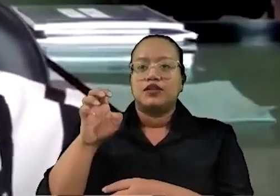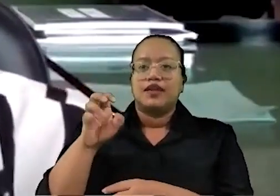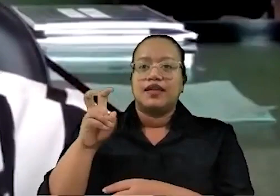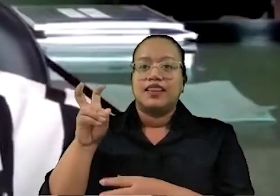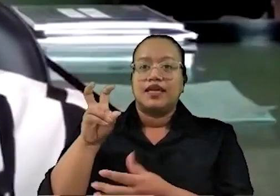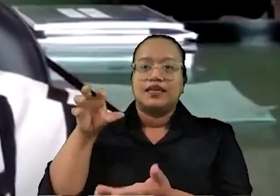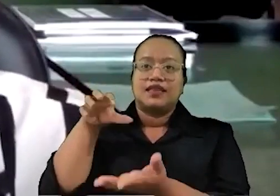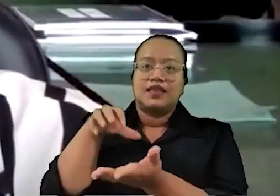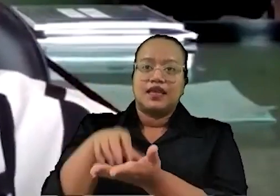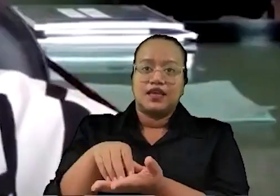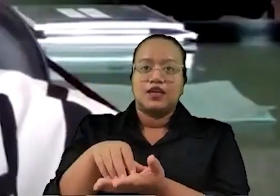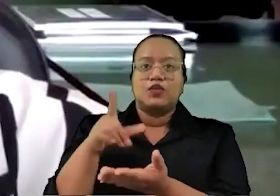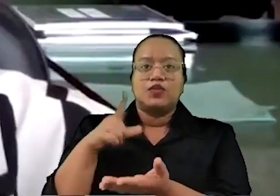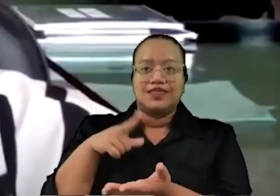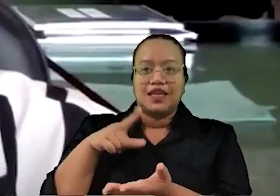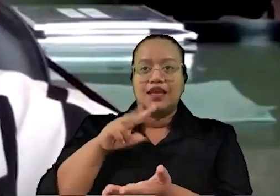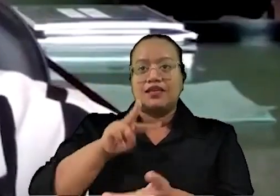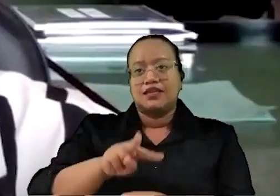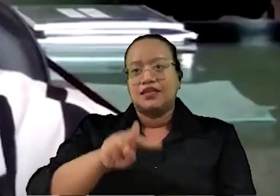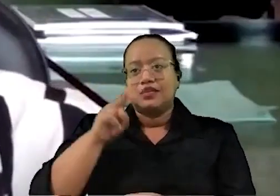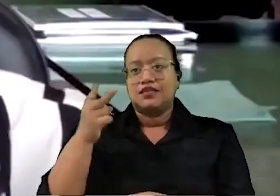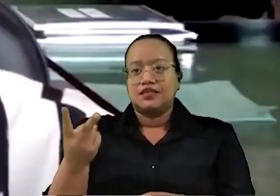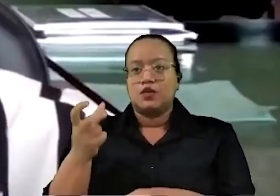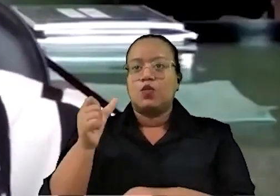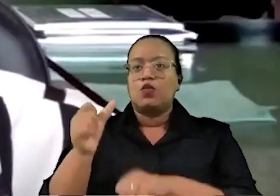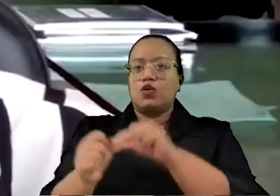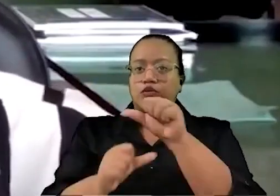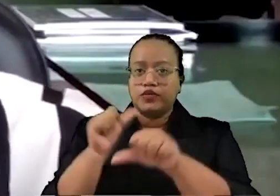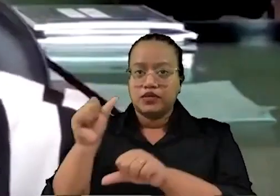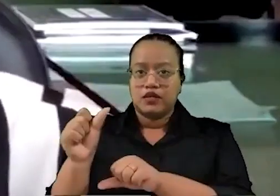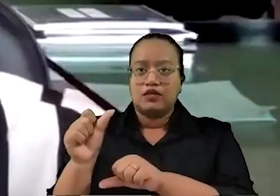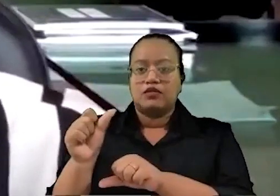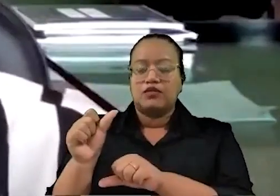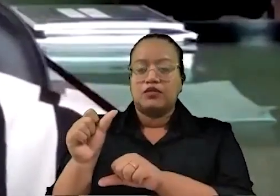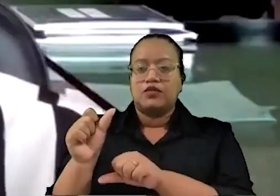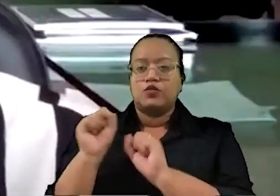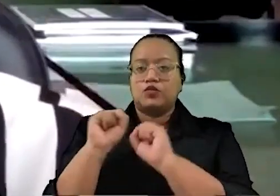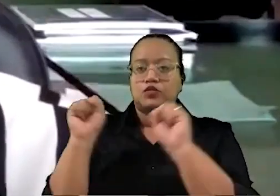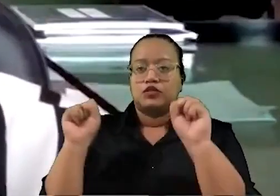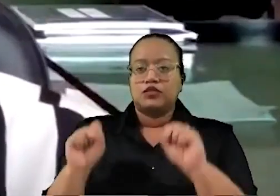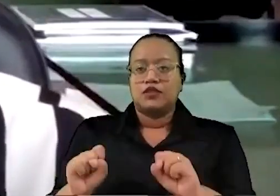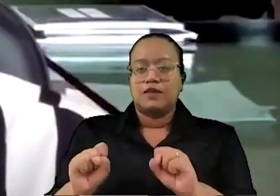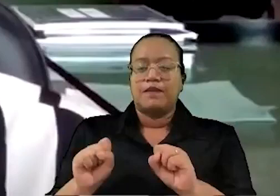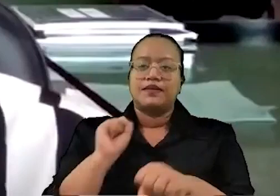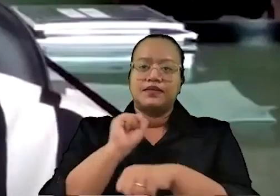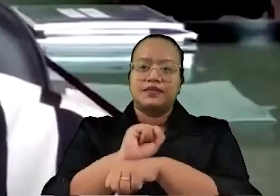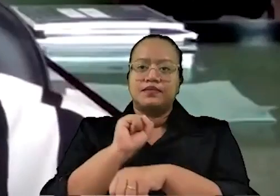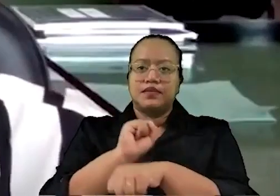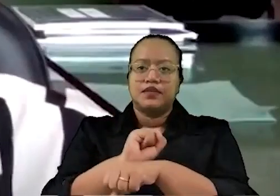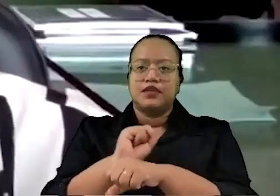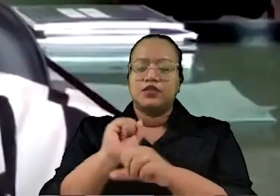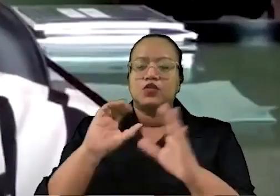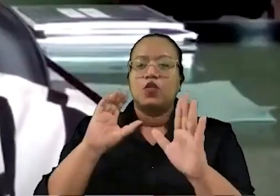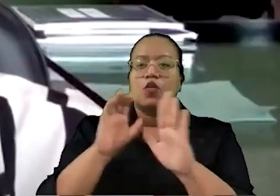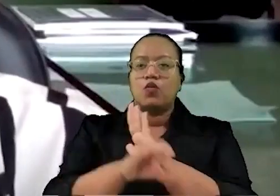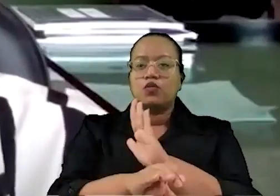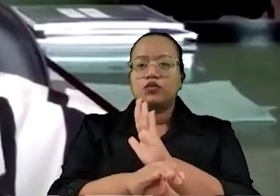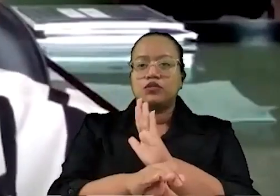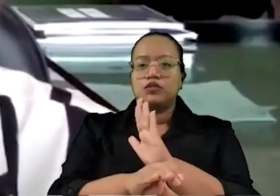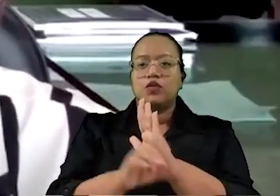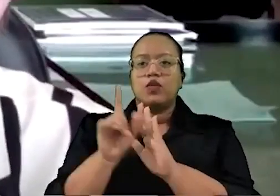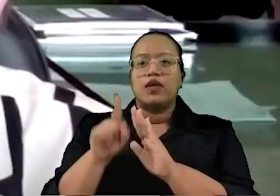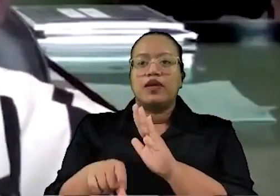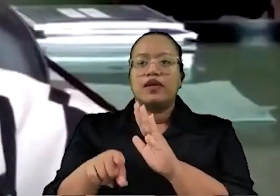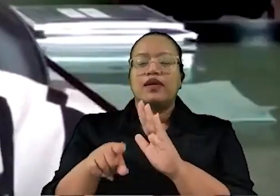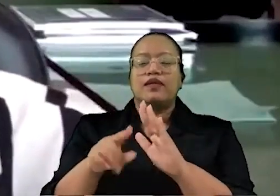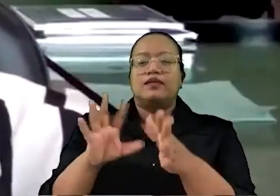transição, aguardando a conclusão principalmente do módulo das sessões para poder,